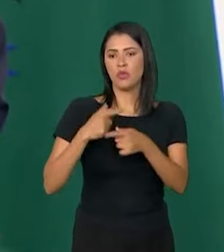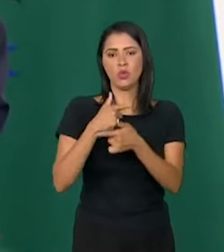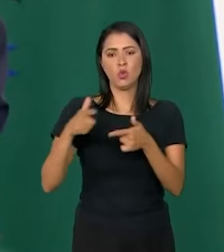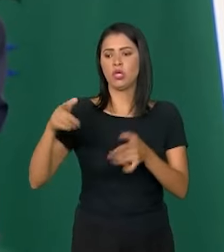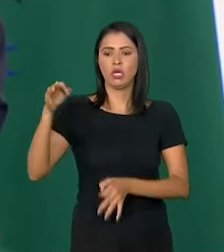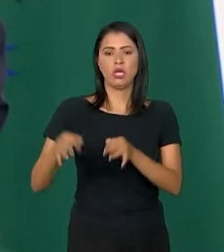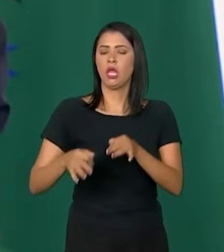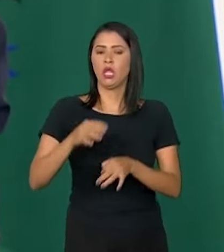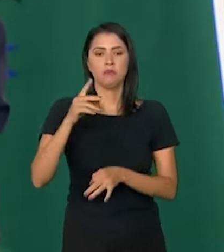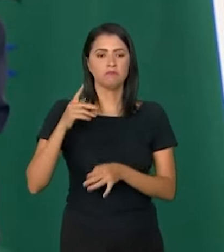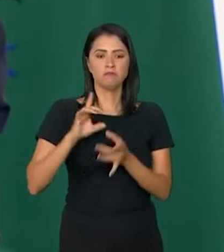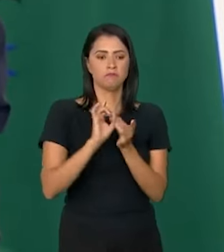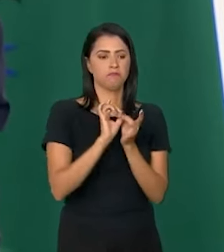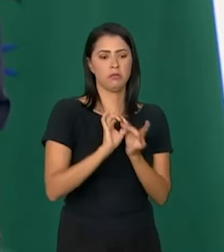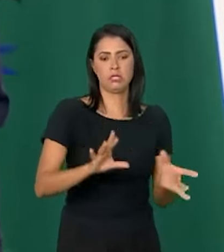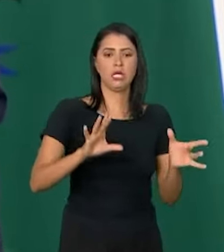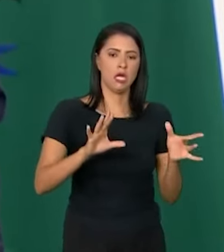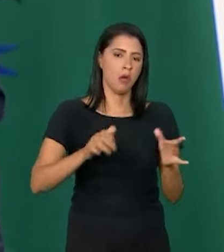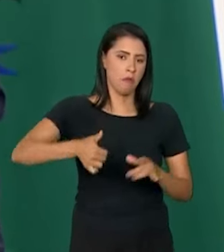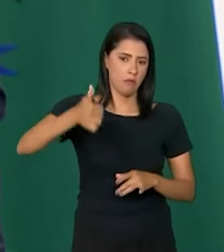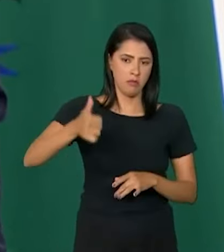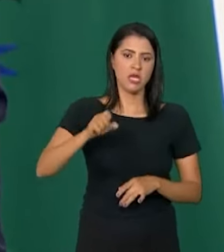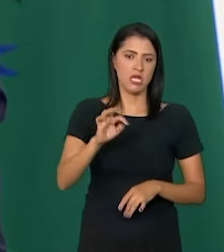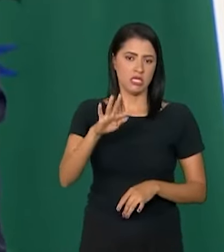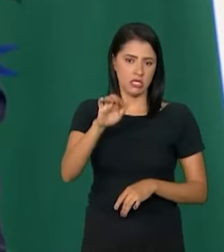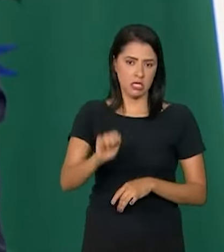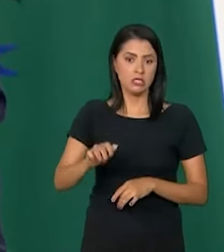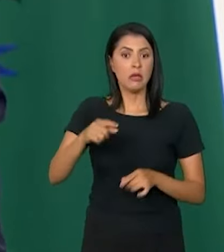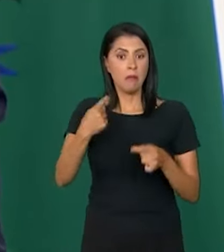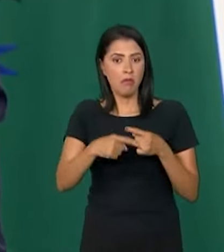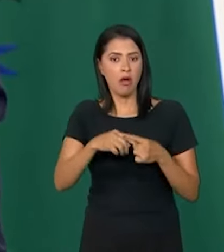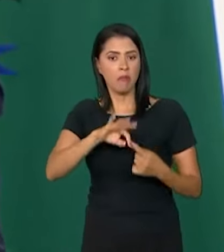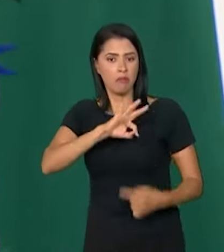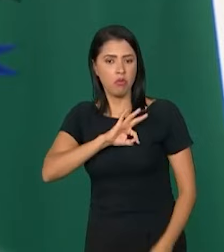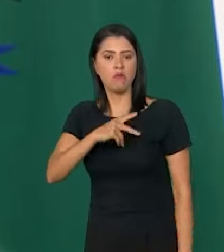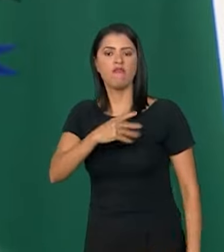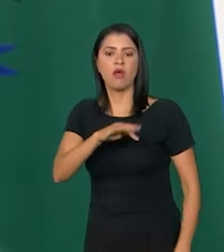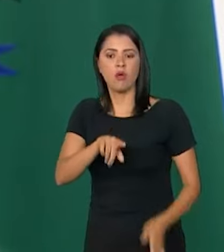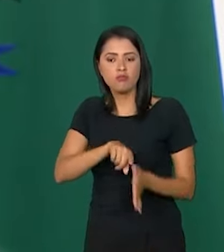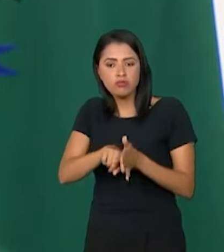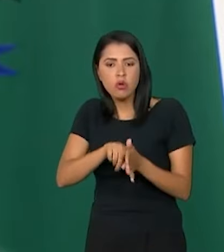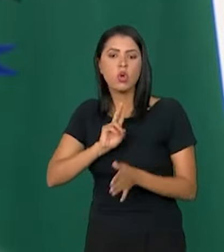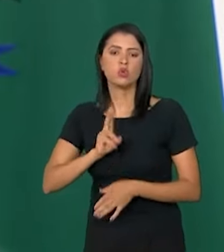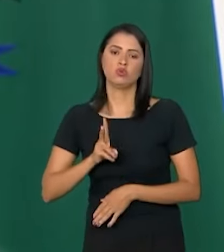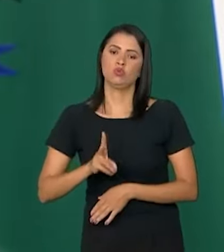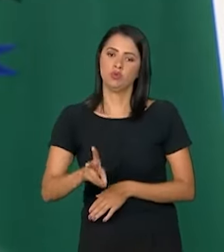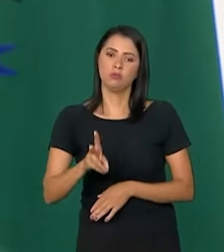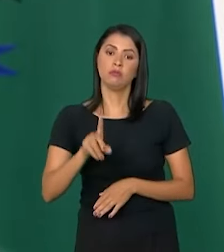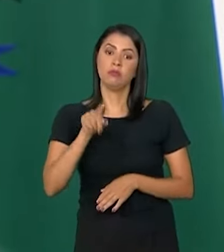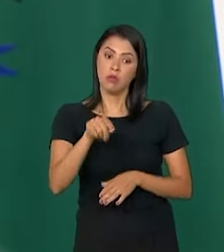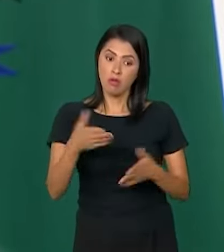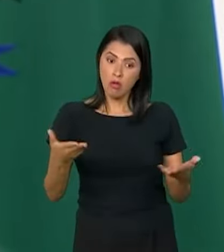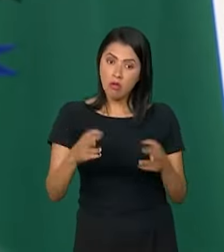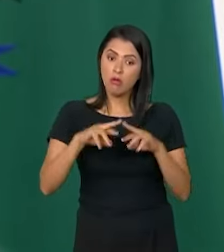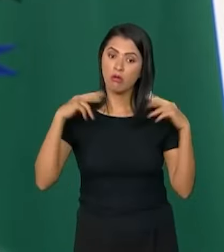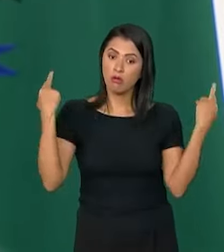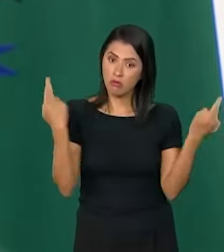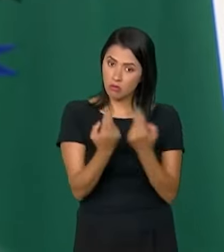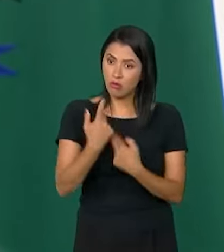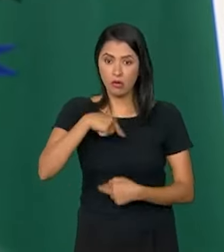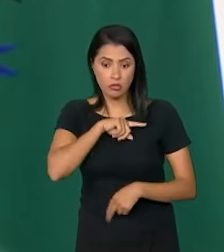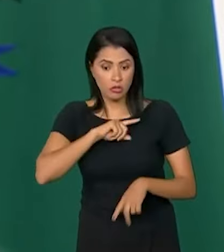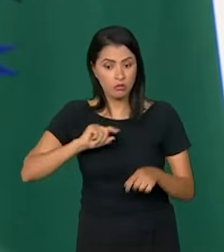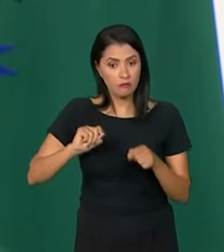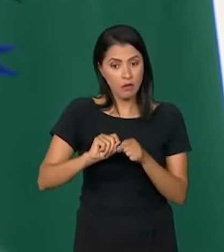judicial na primeira instância paraa Polícia Federal fazer investigação Então essa reunião aqui é pra gente tomar algumas